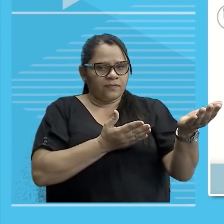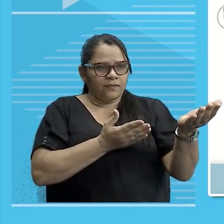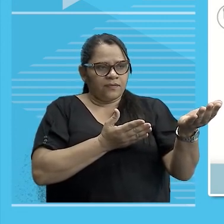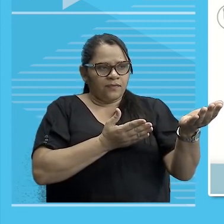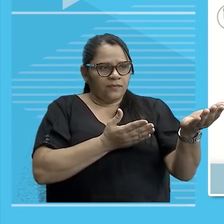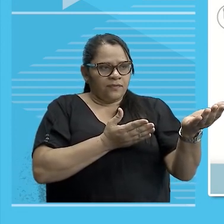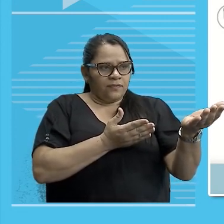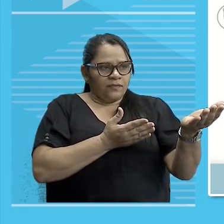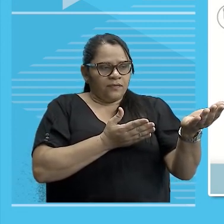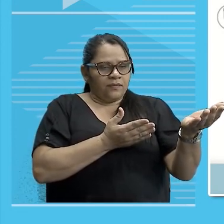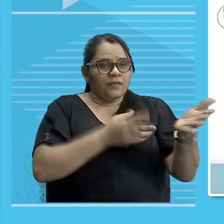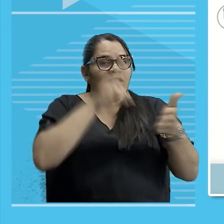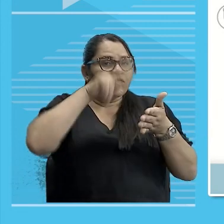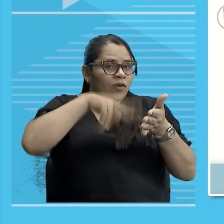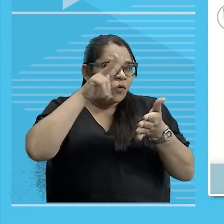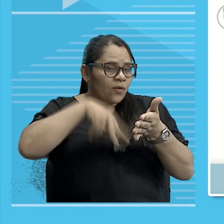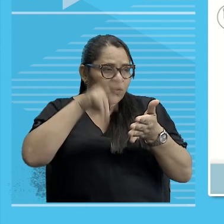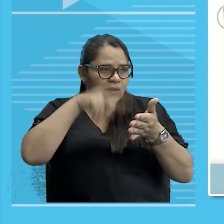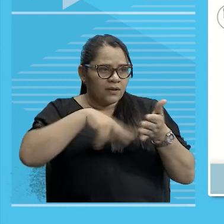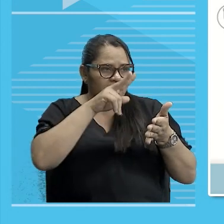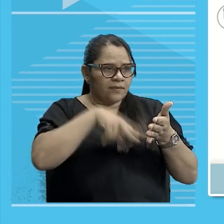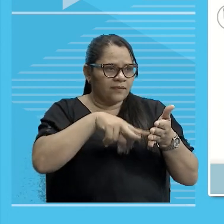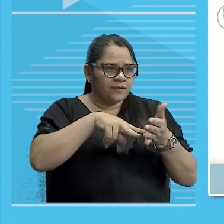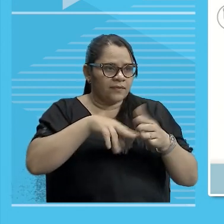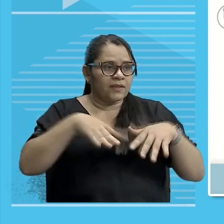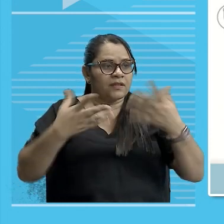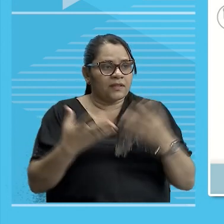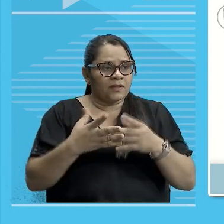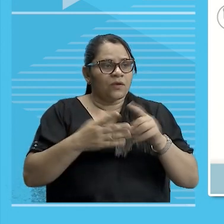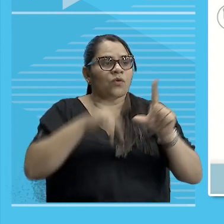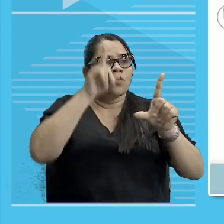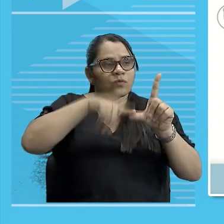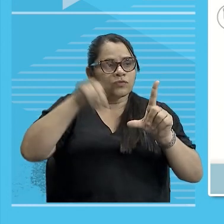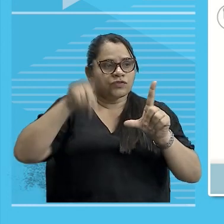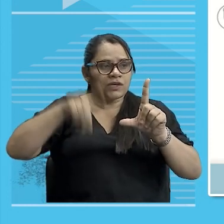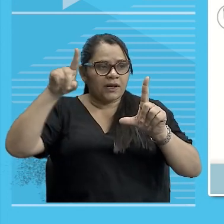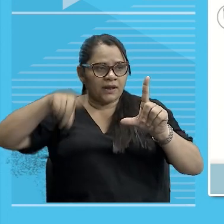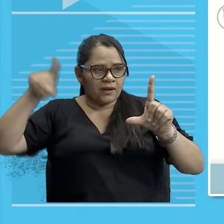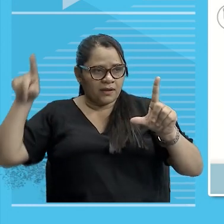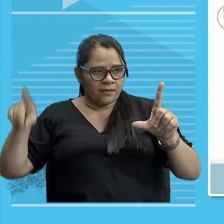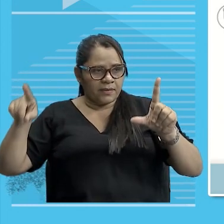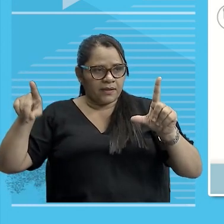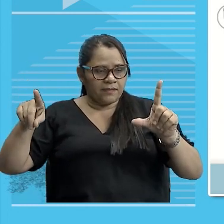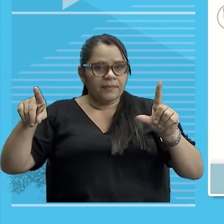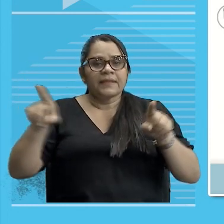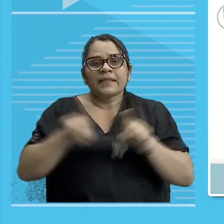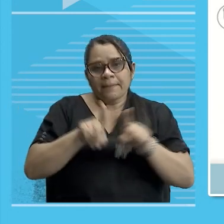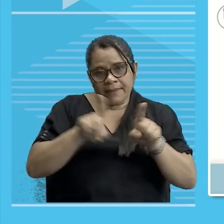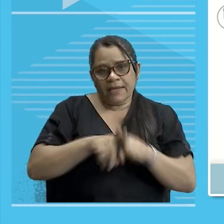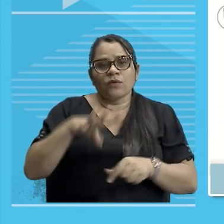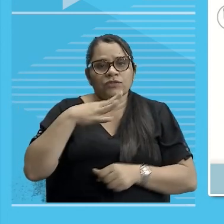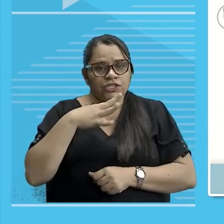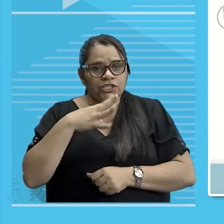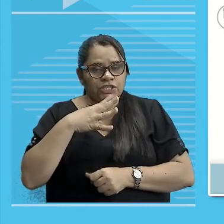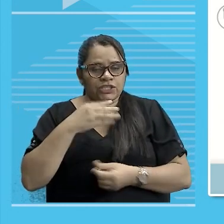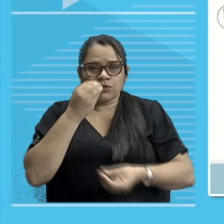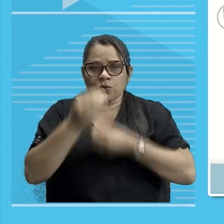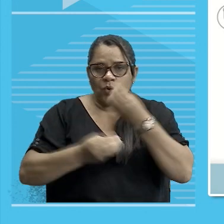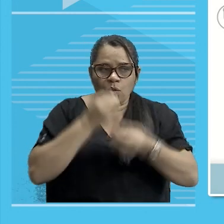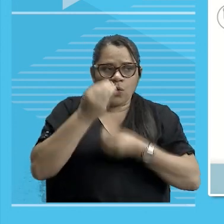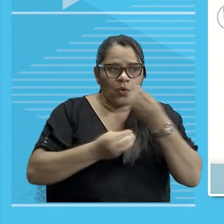eu vou logo ler direto o diagrama de escala também conhecido como